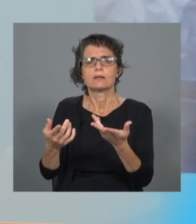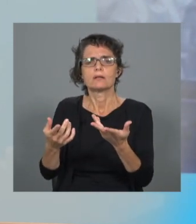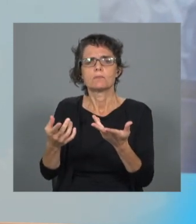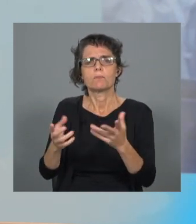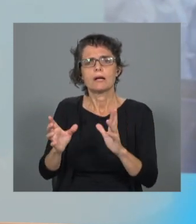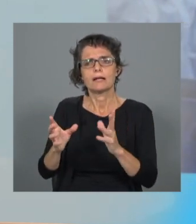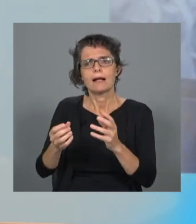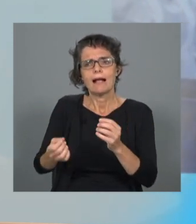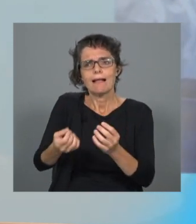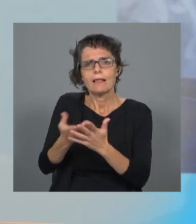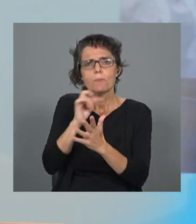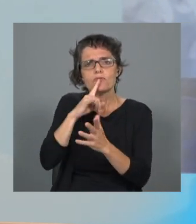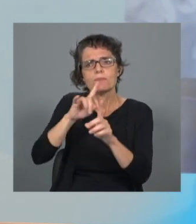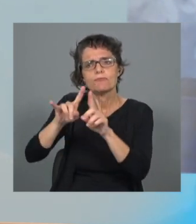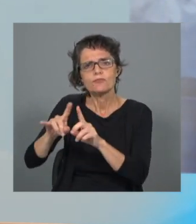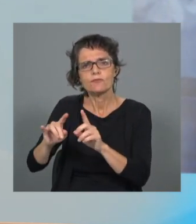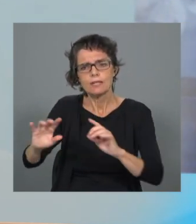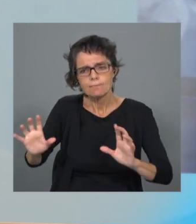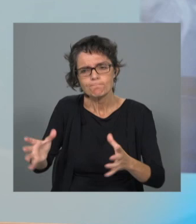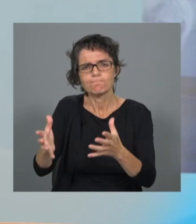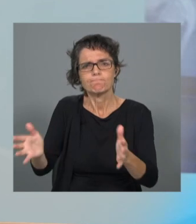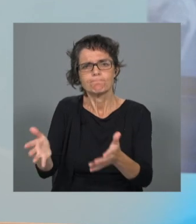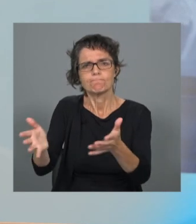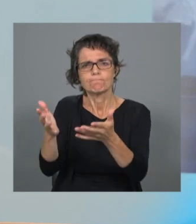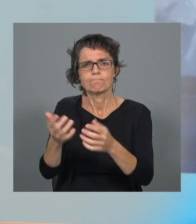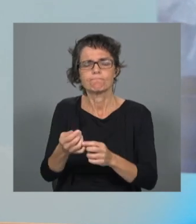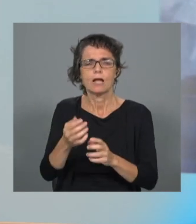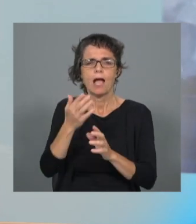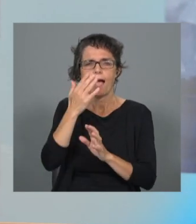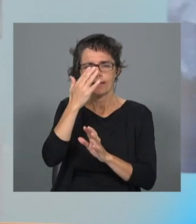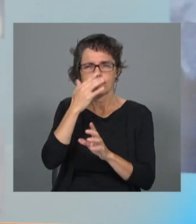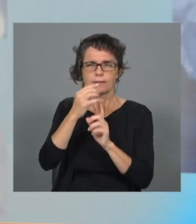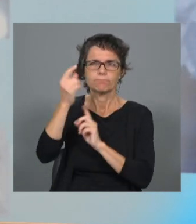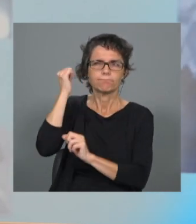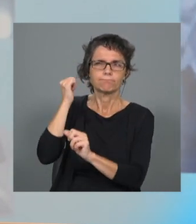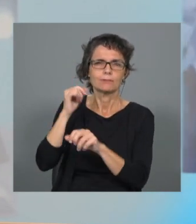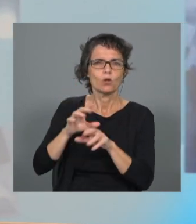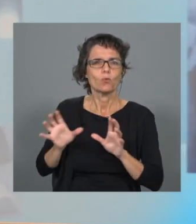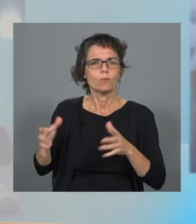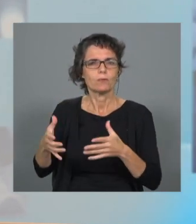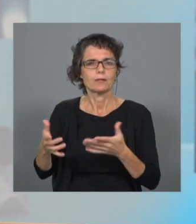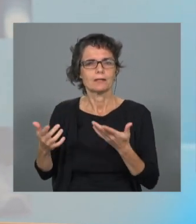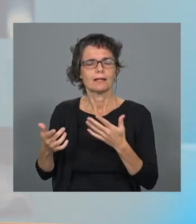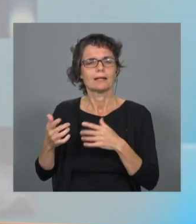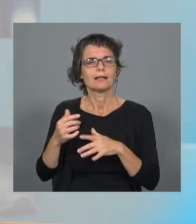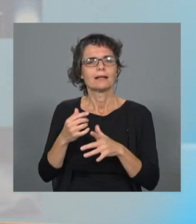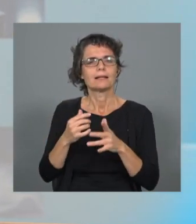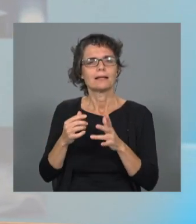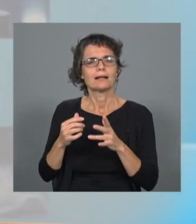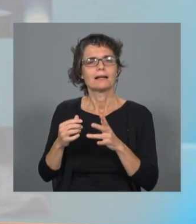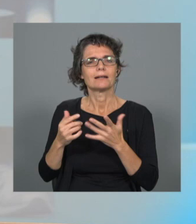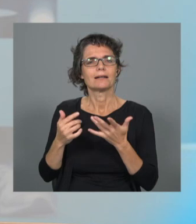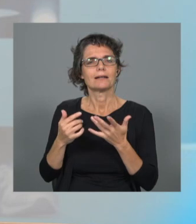novos frutos na comunidade. Se calhar temos que fazer um bocadinho mais ao estilo das primeiras comunidades cristãs, que é uma catequese talvez um pouco mais direta.